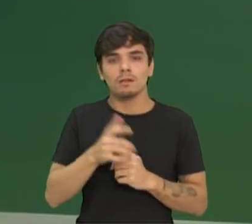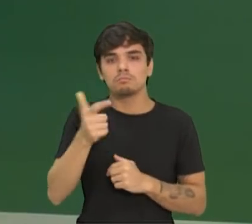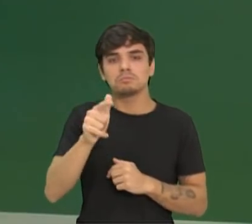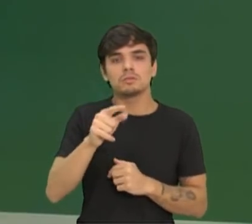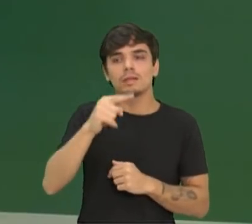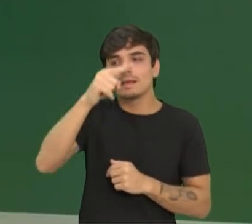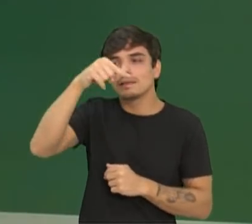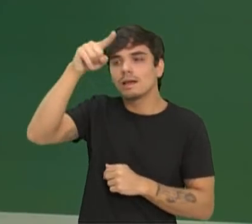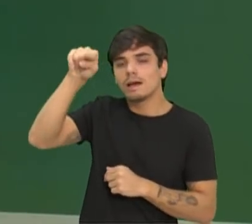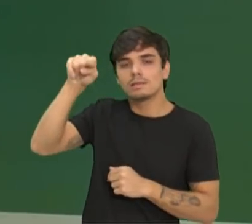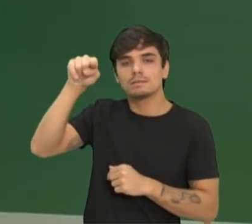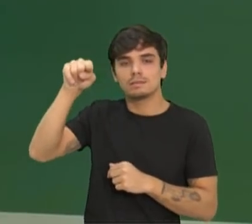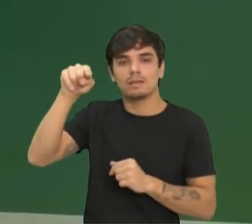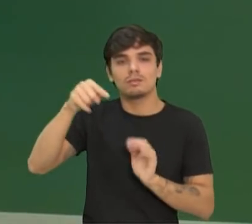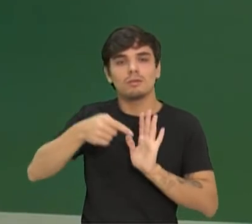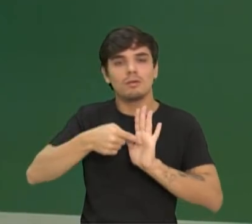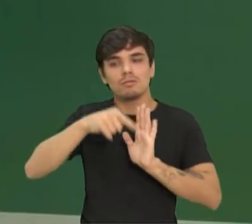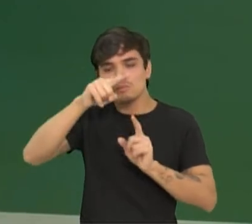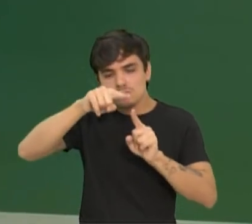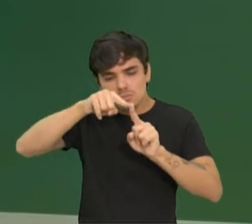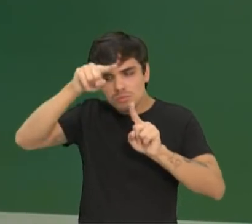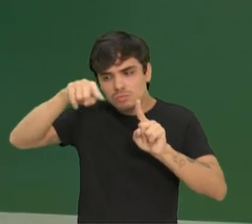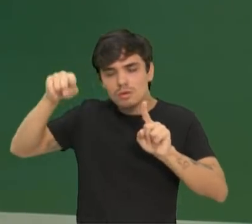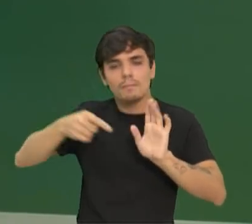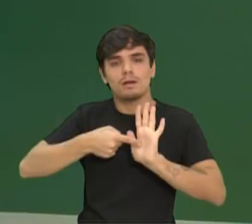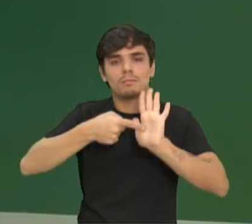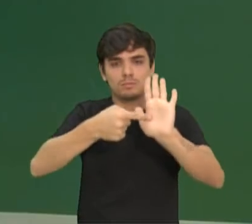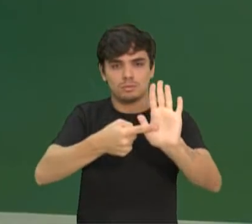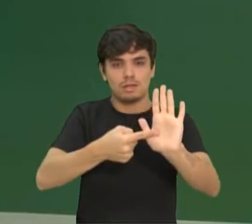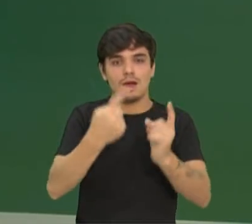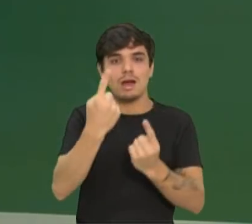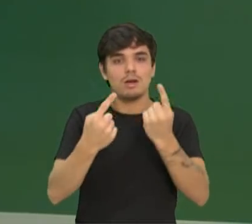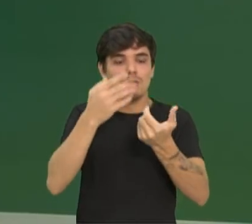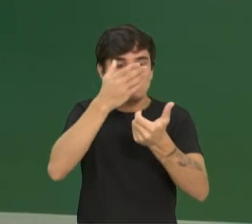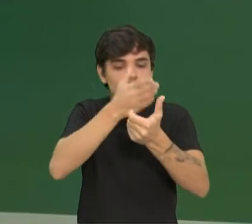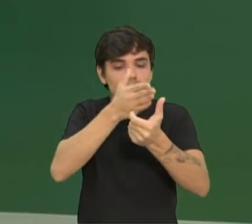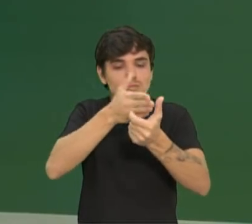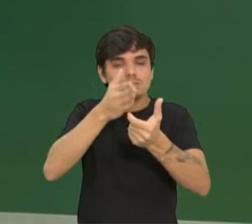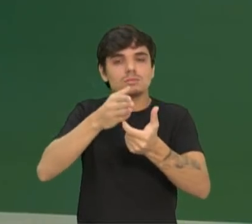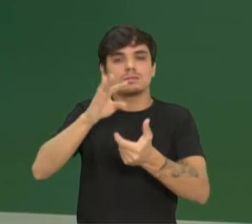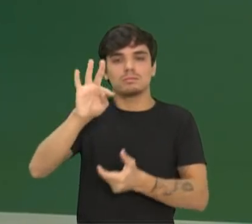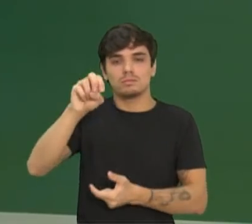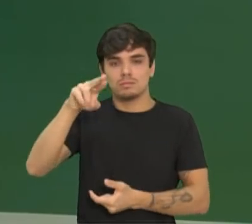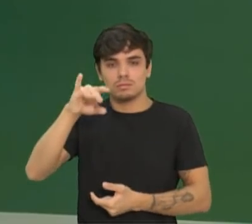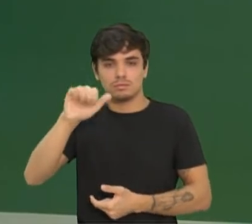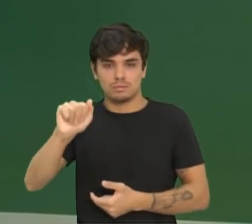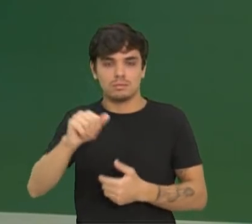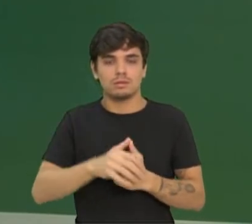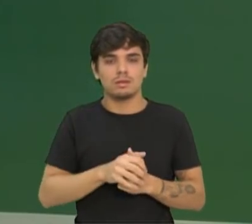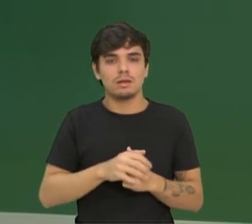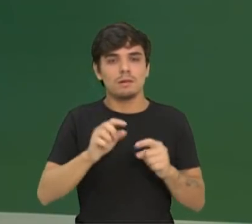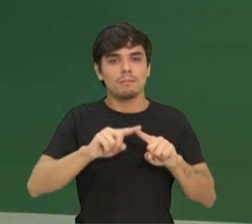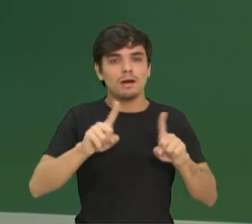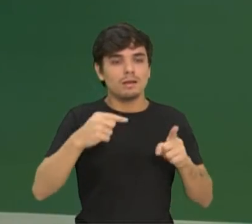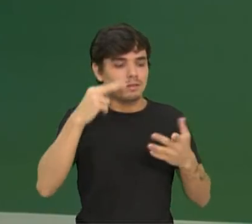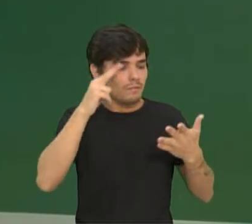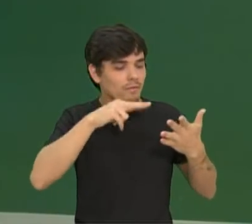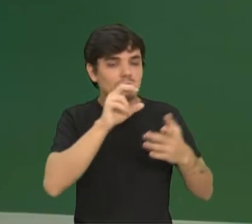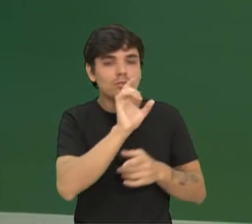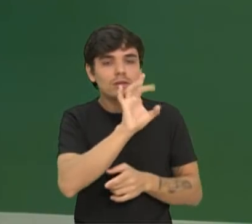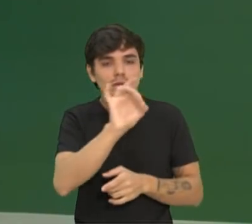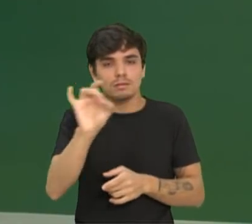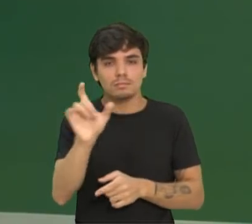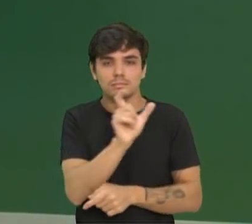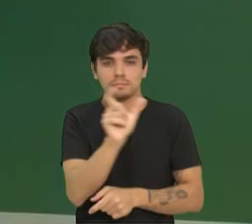acento gráfico para mostrar qual é a sílaba tônica, mas pronunciando pausadamente as palavras, você vai identificar